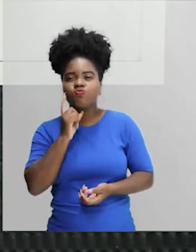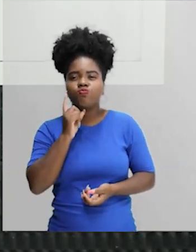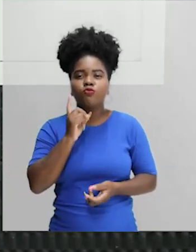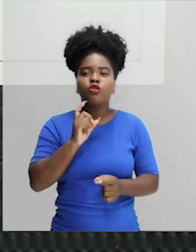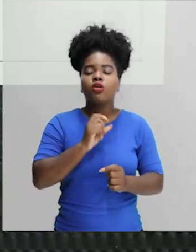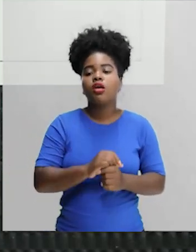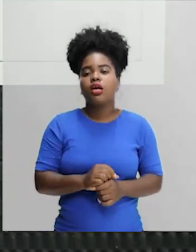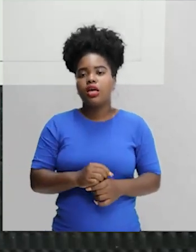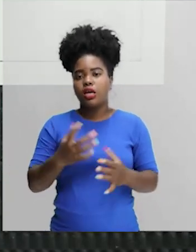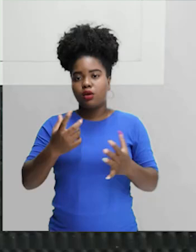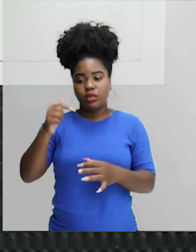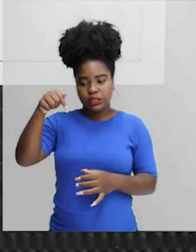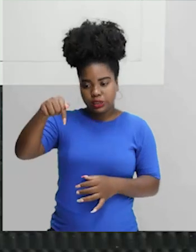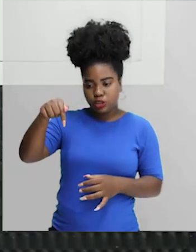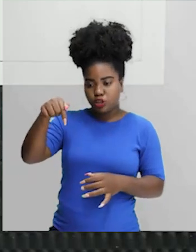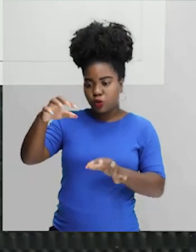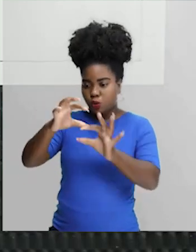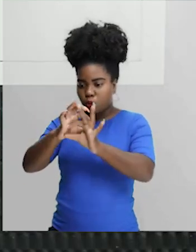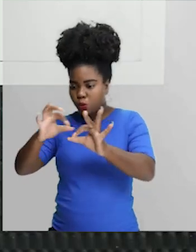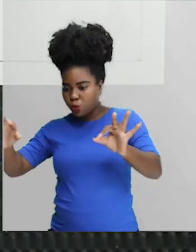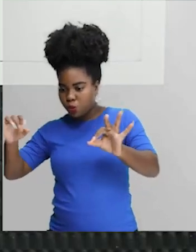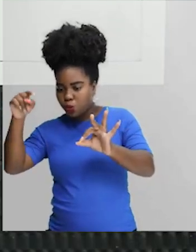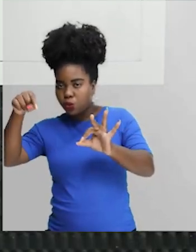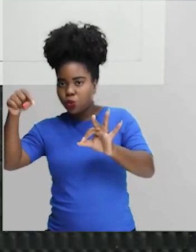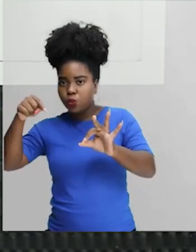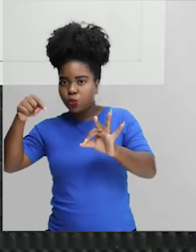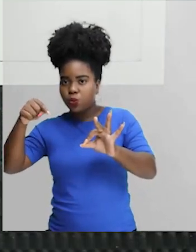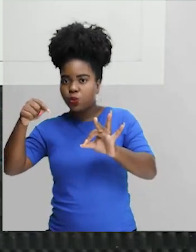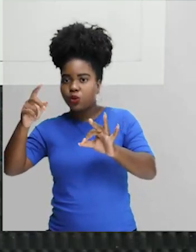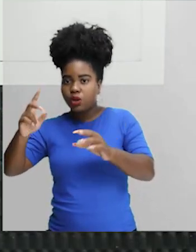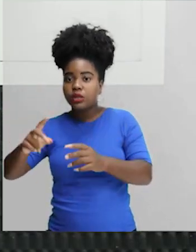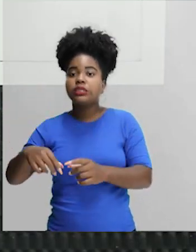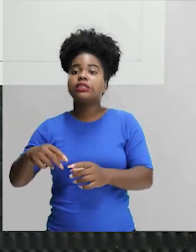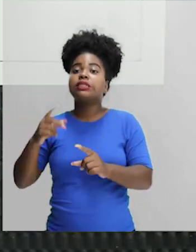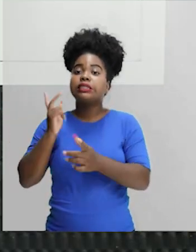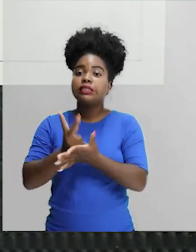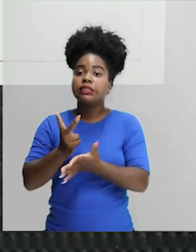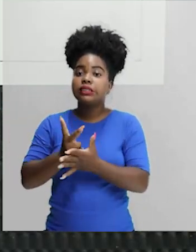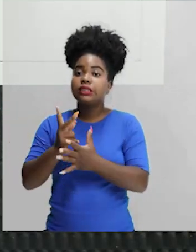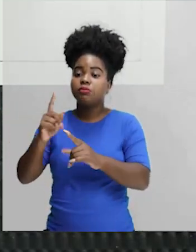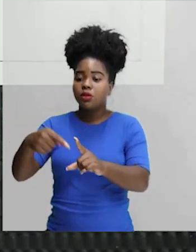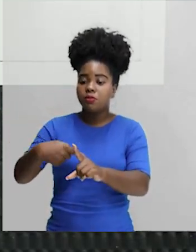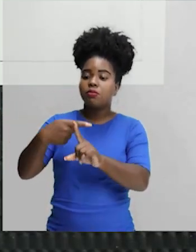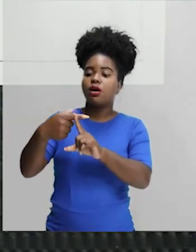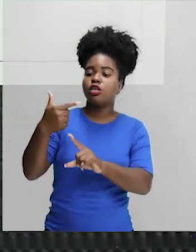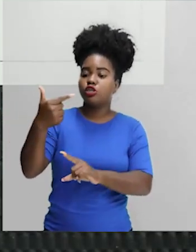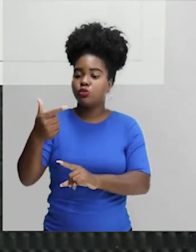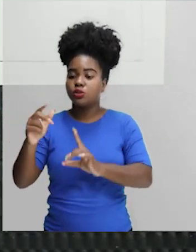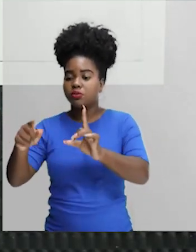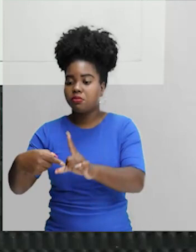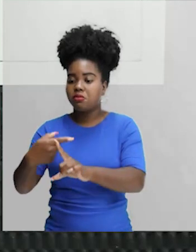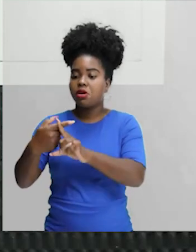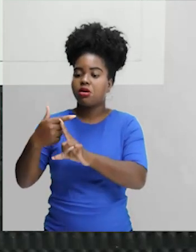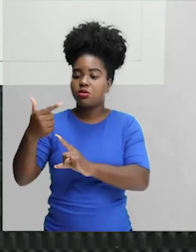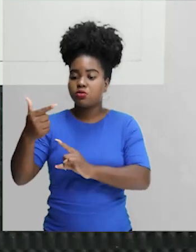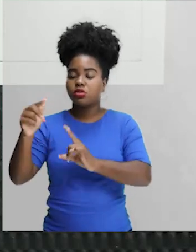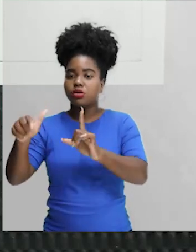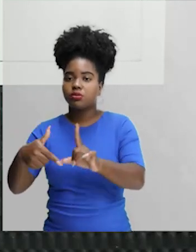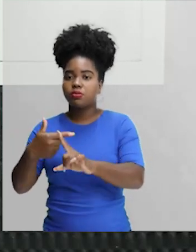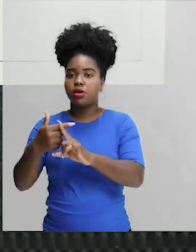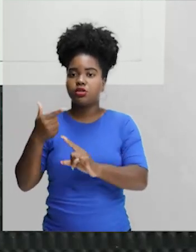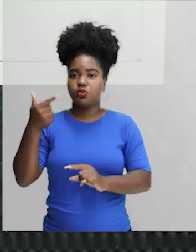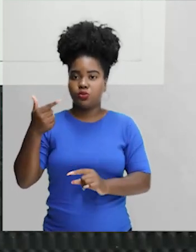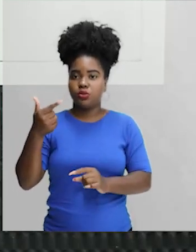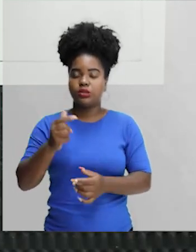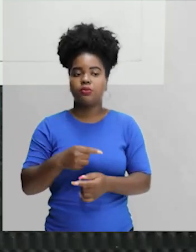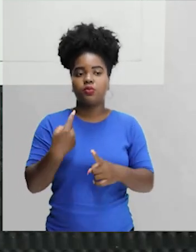Esses coeficientes aqui, eles foram dobrados. Todos eles foram dobrados. Por quê? Porque eu usei aqui o x menos